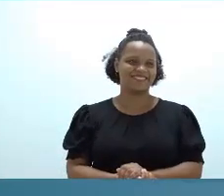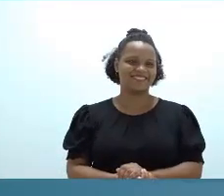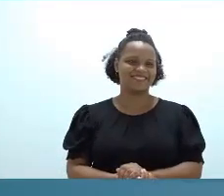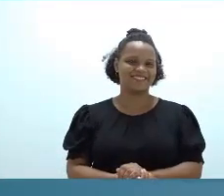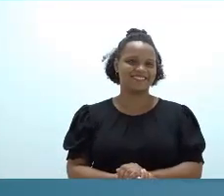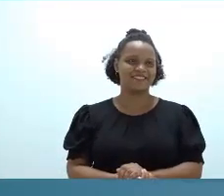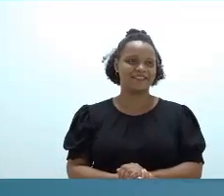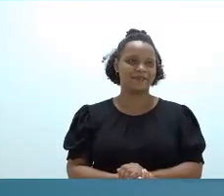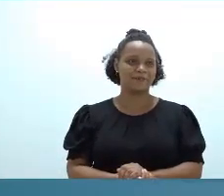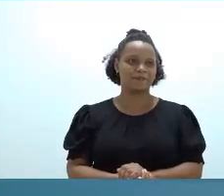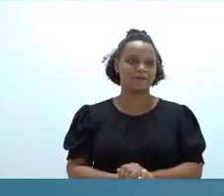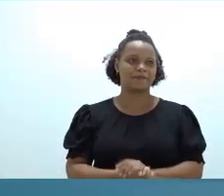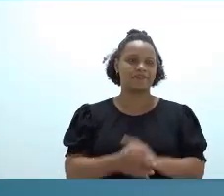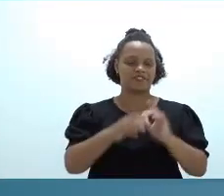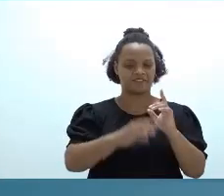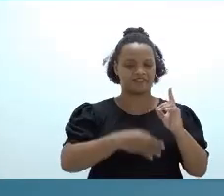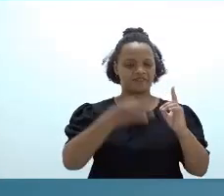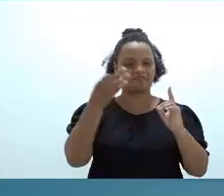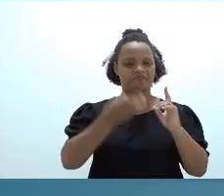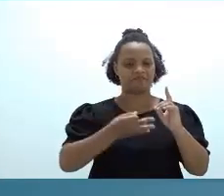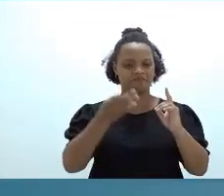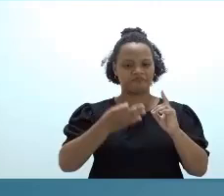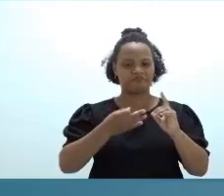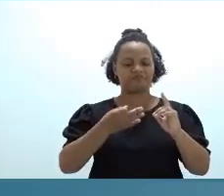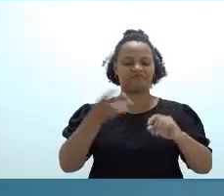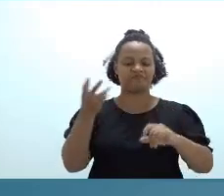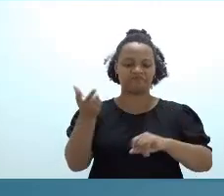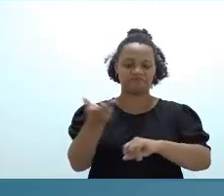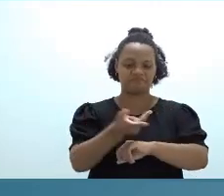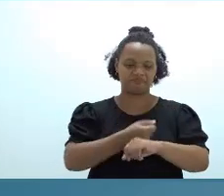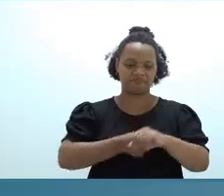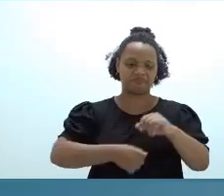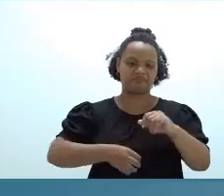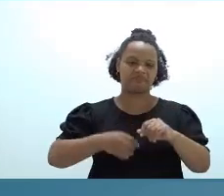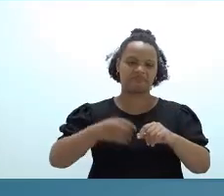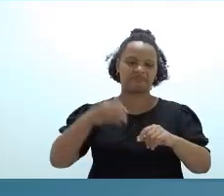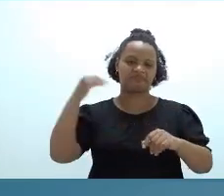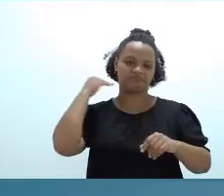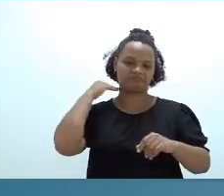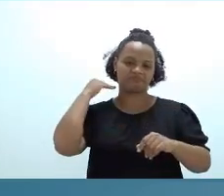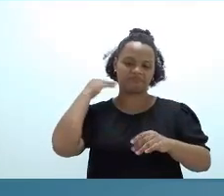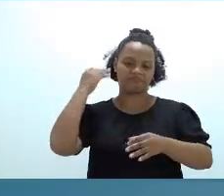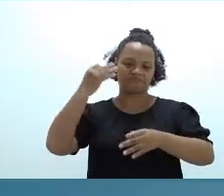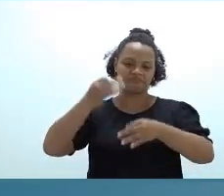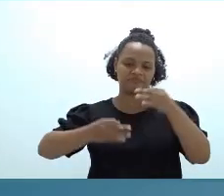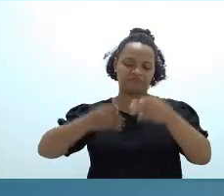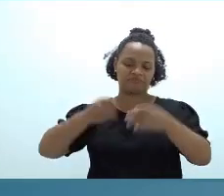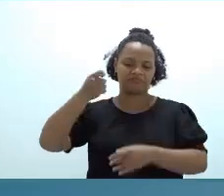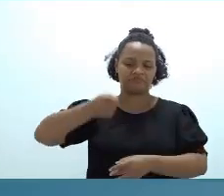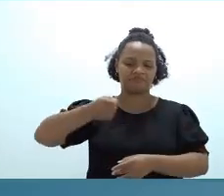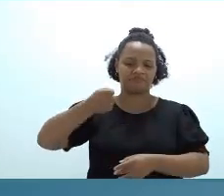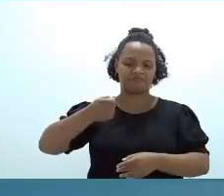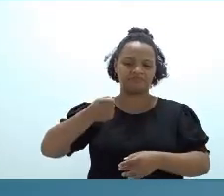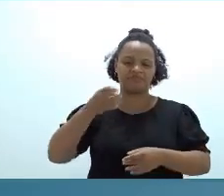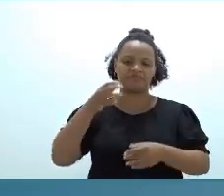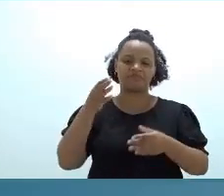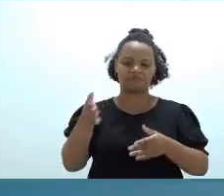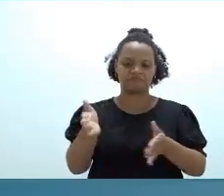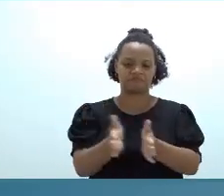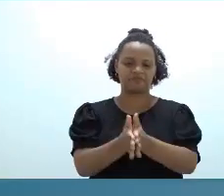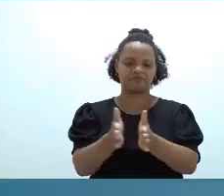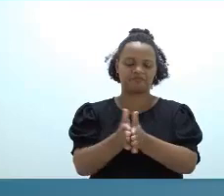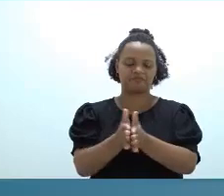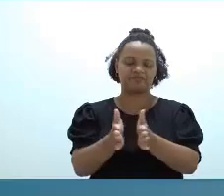Pessoa de fino trato, uma excelente juíza. Sucesso, doutora Margui, aqui na Gosto. Também queria